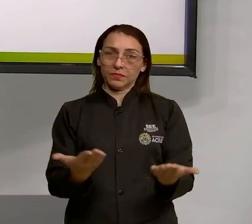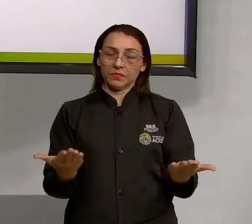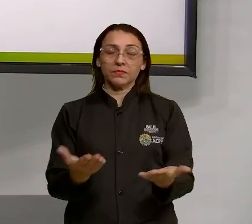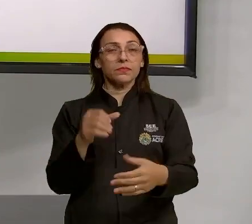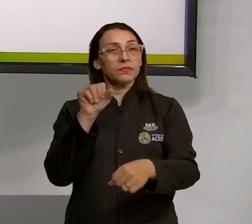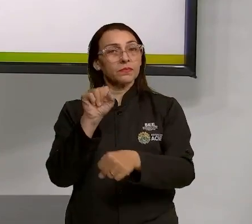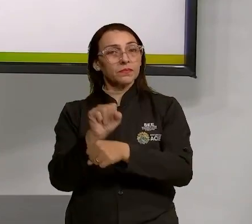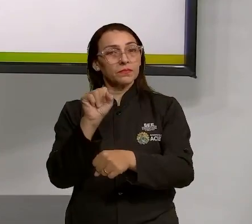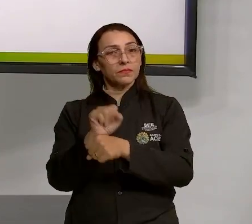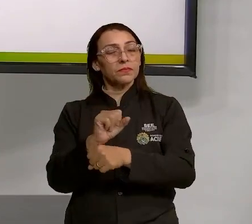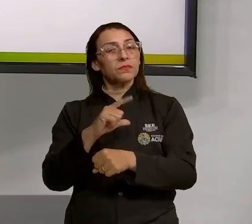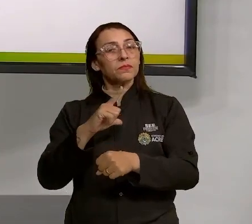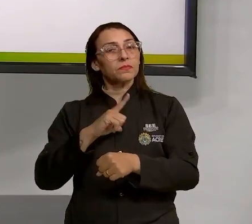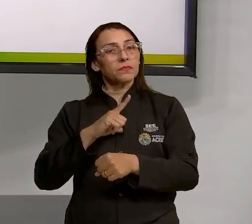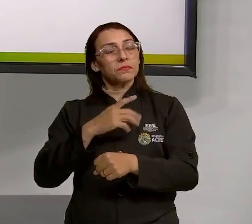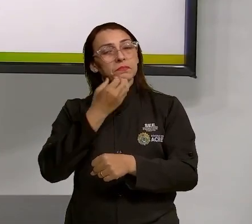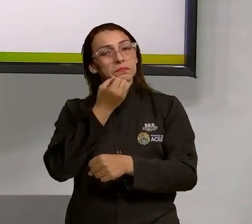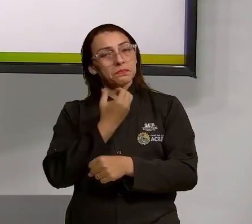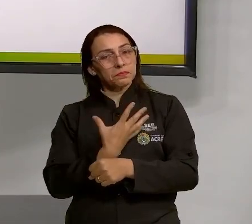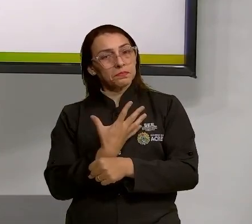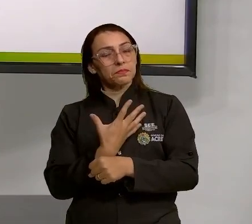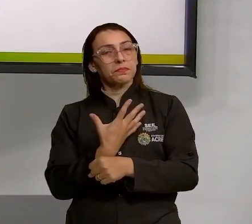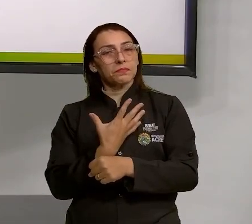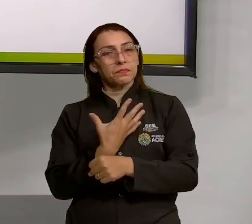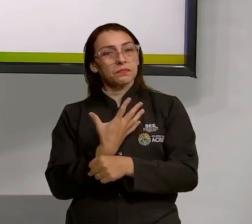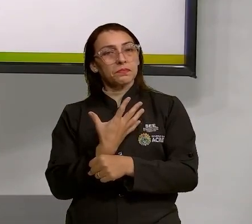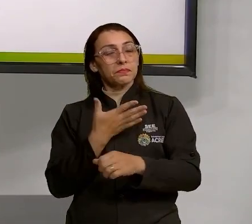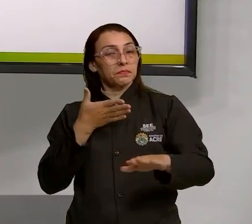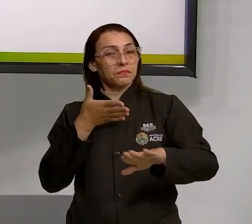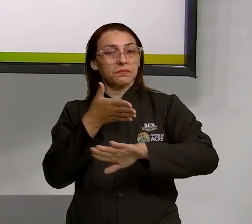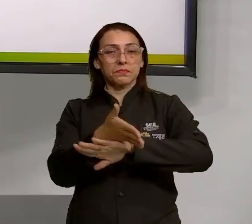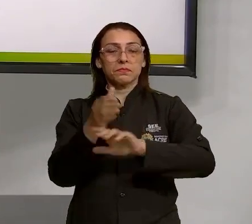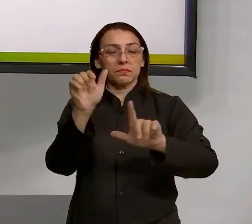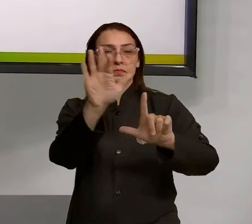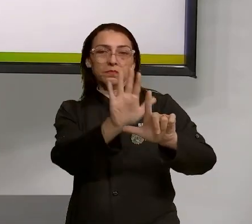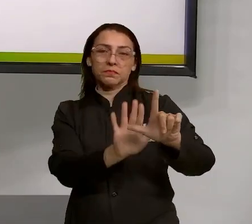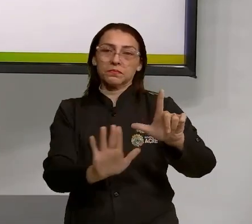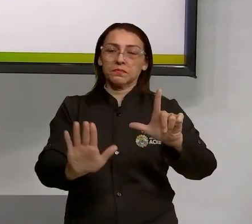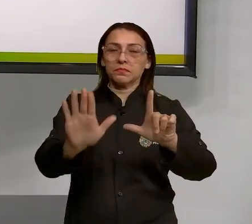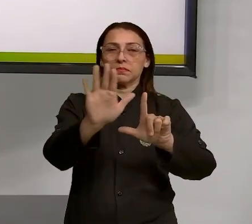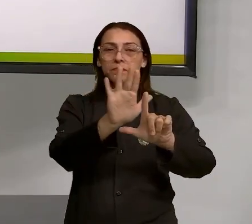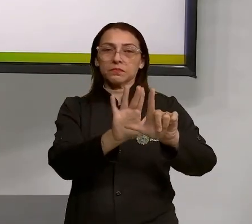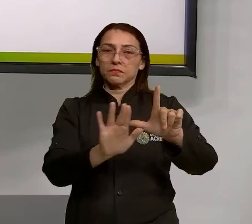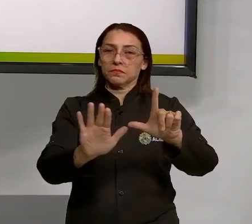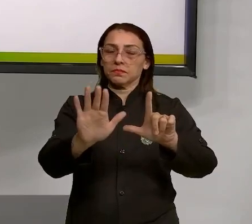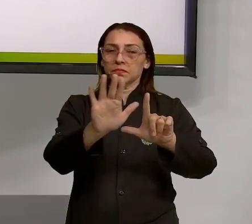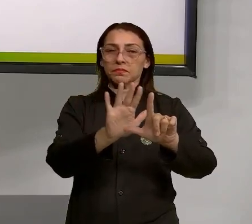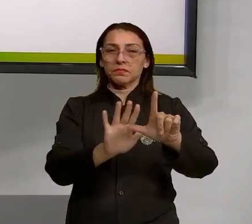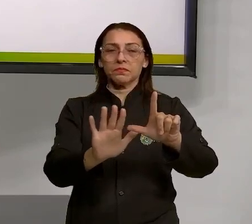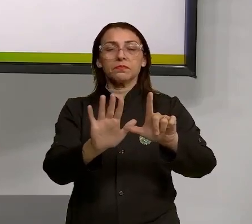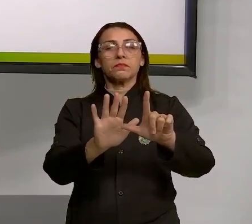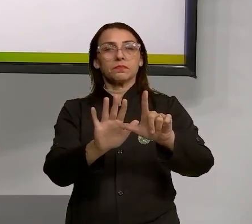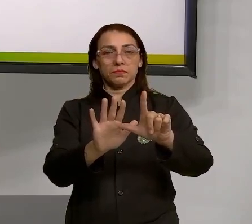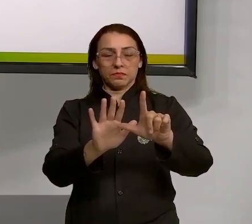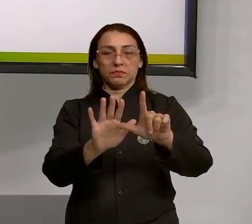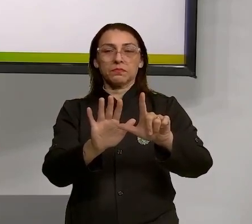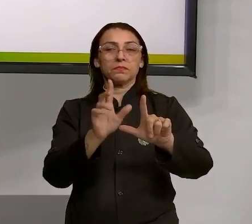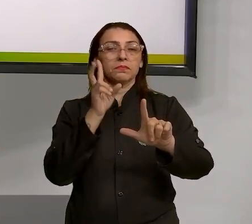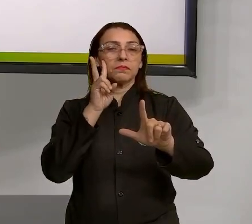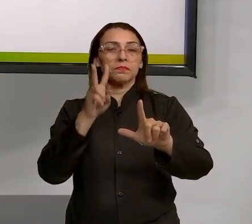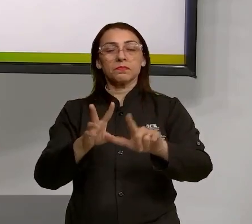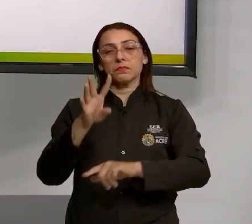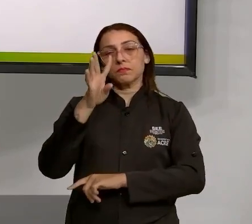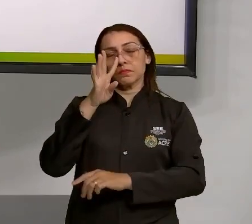Eu espero que tenha sido agradável. Visitem a nossa plataforma para reacessarem essa aula